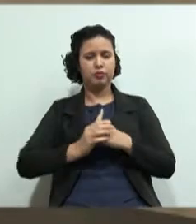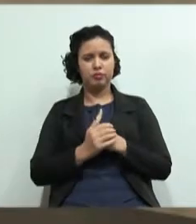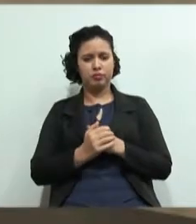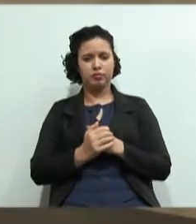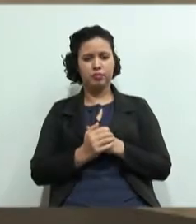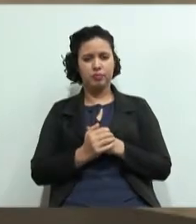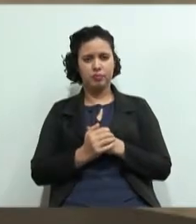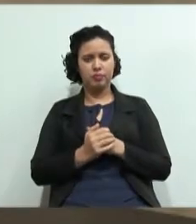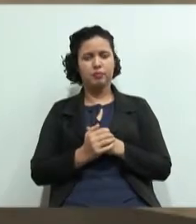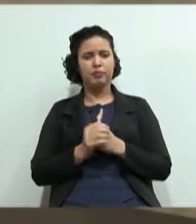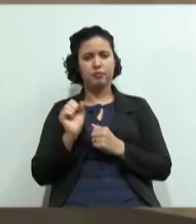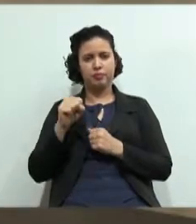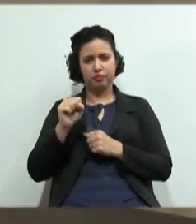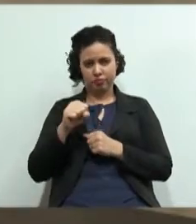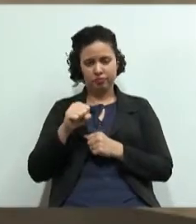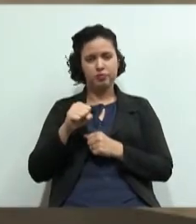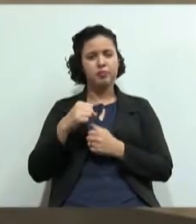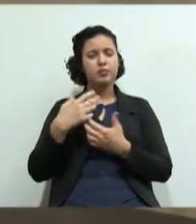Isso.